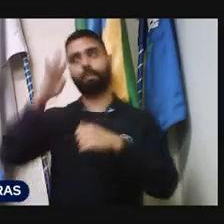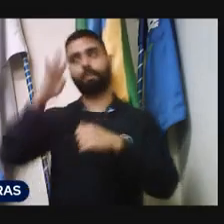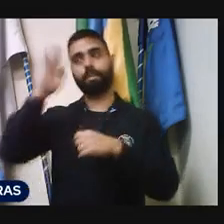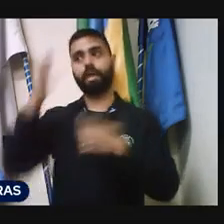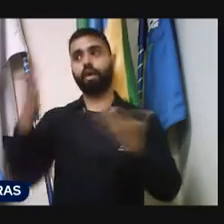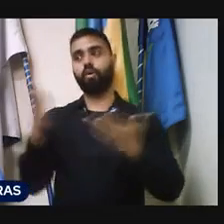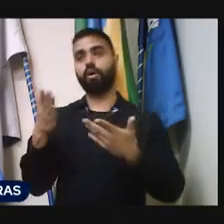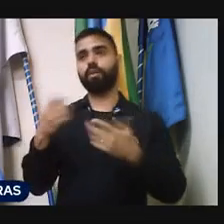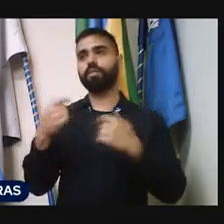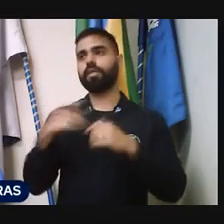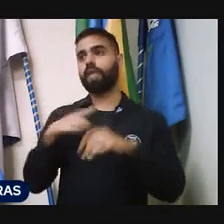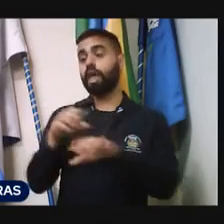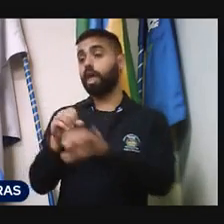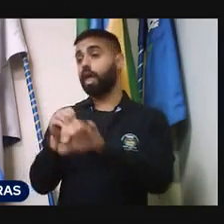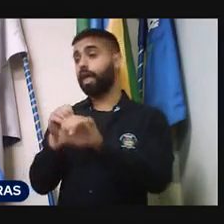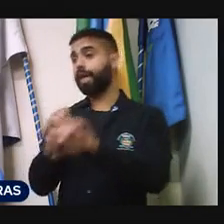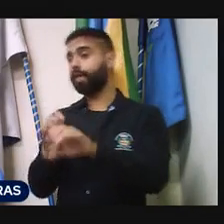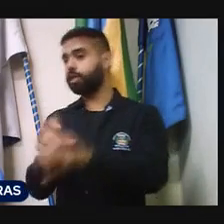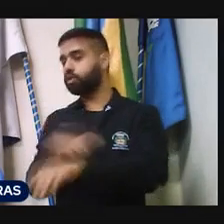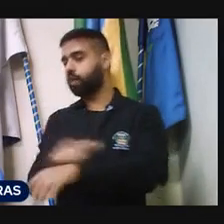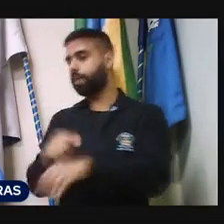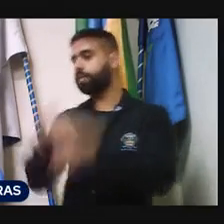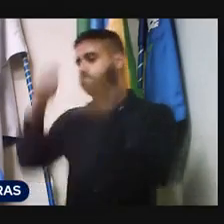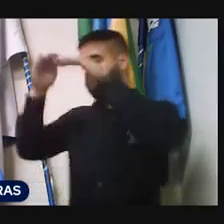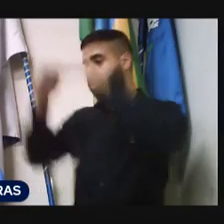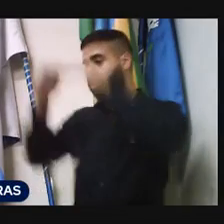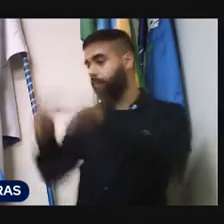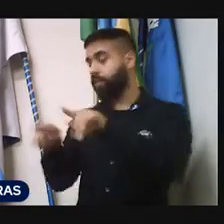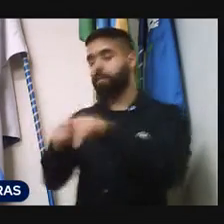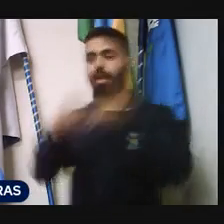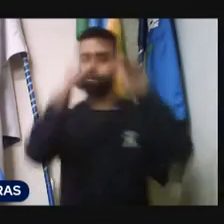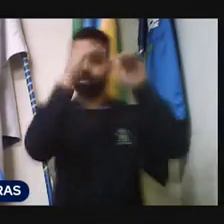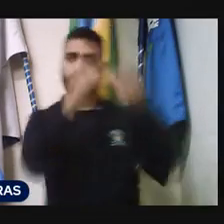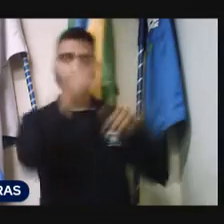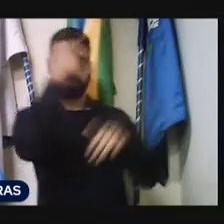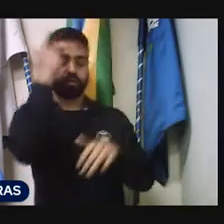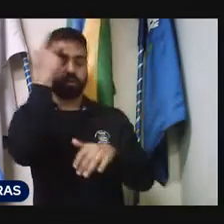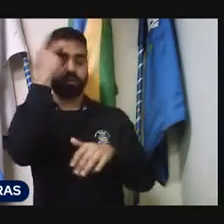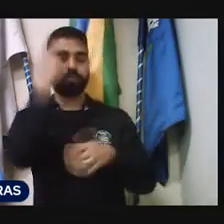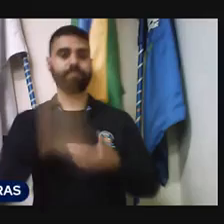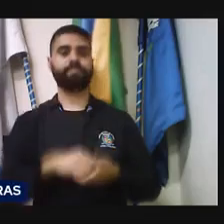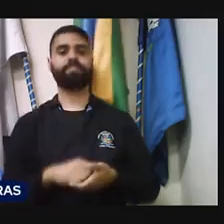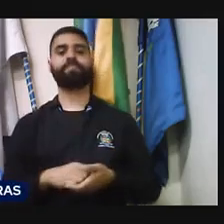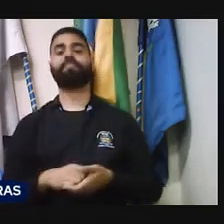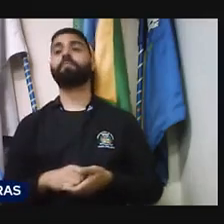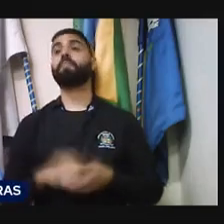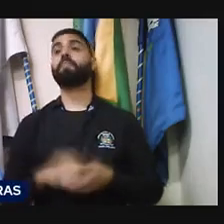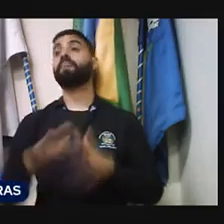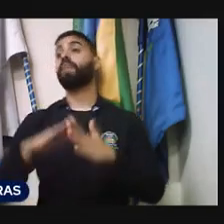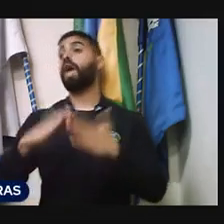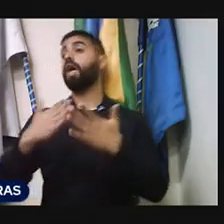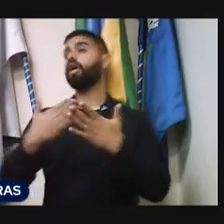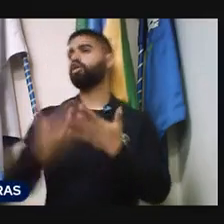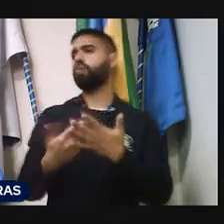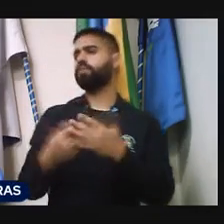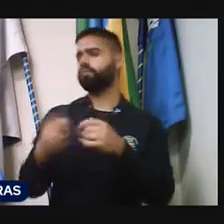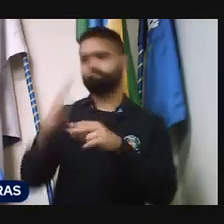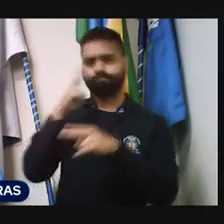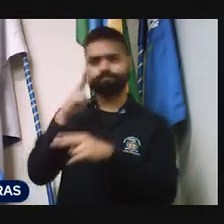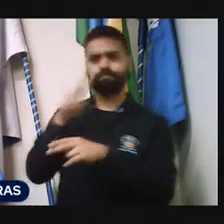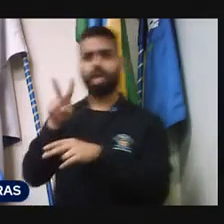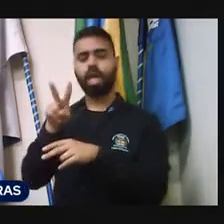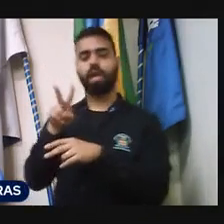a gente tem que educar para que a gente esteja respeitado e respeito dos outros então as escolas têm que ser vistas